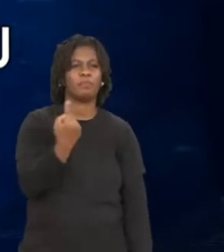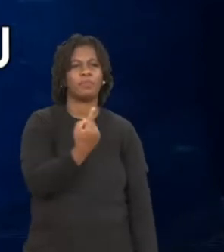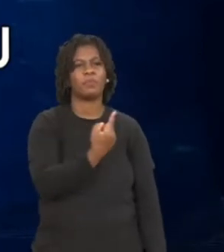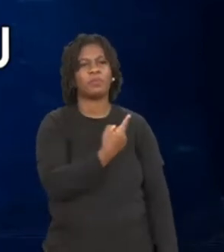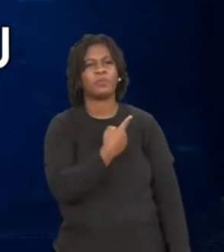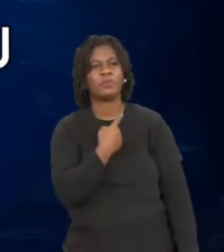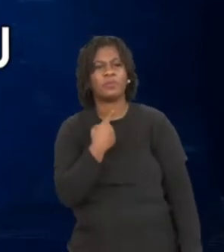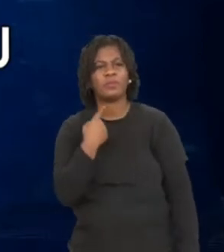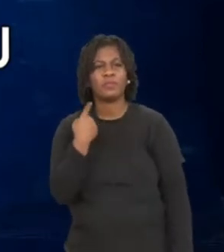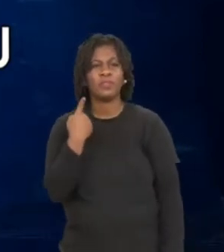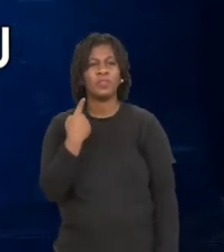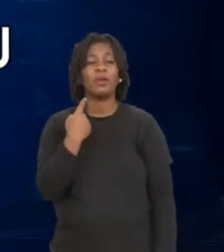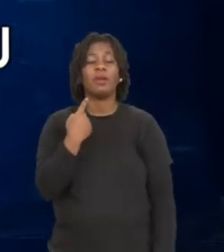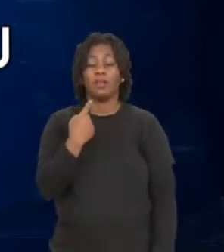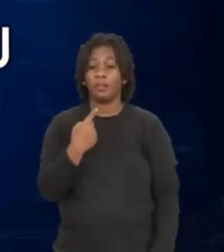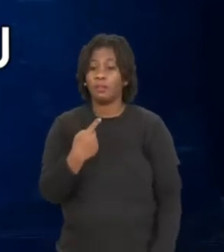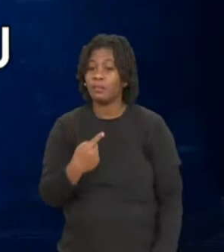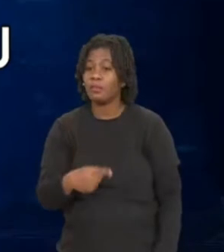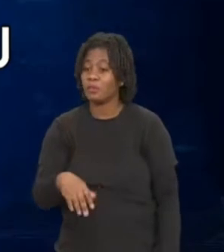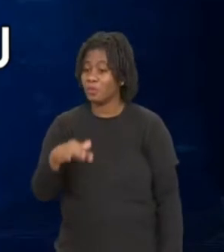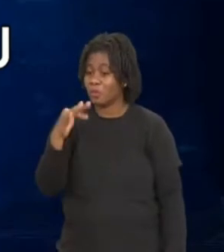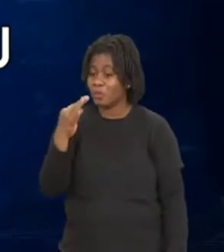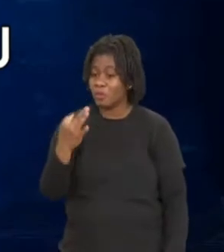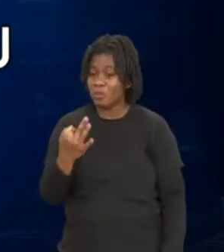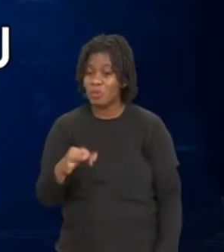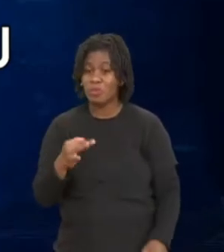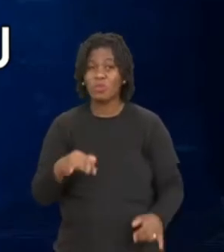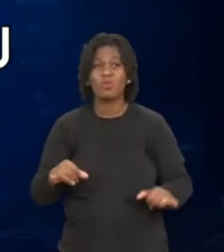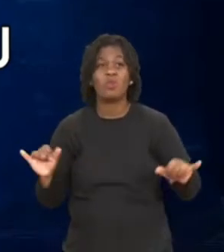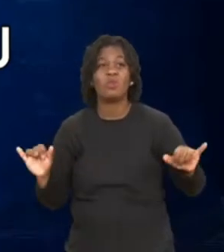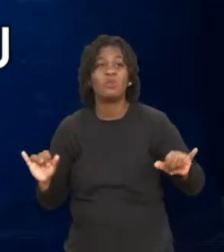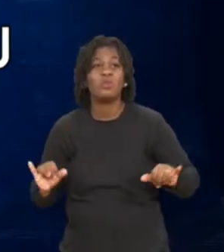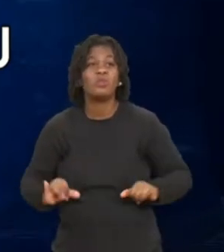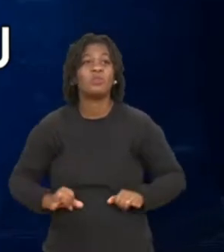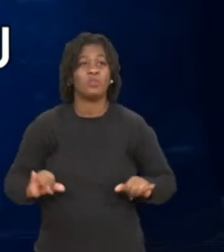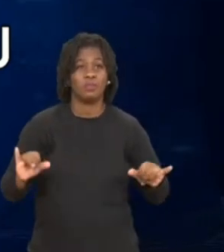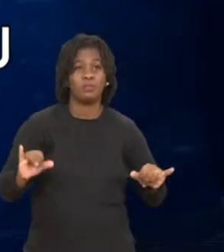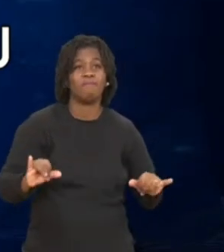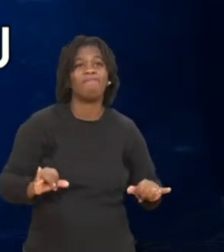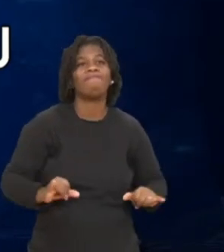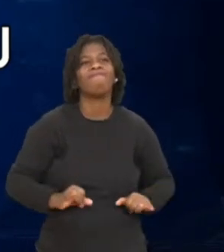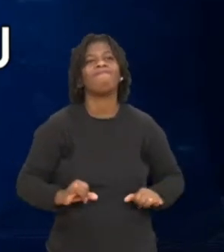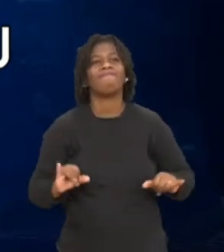suportou. Oh, quão profundas as